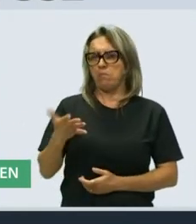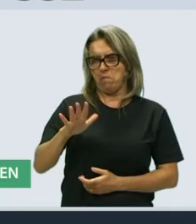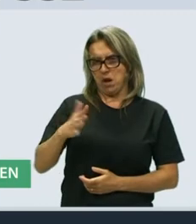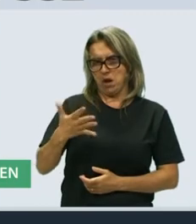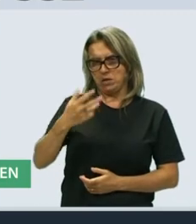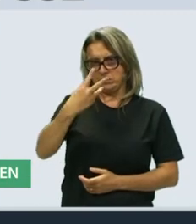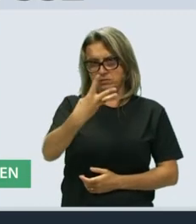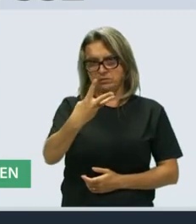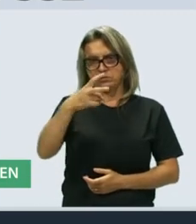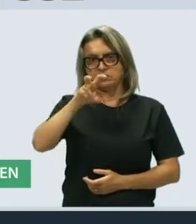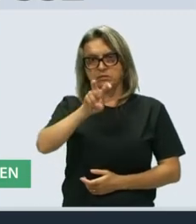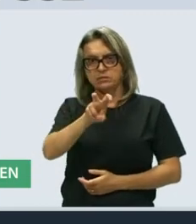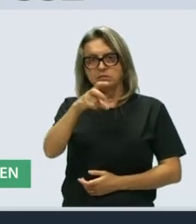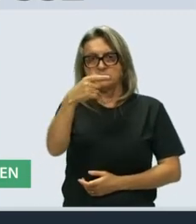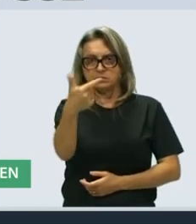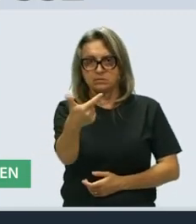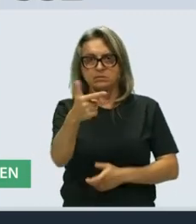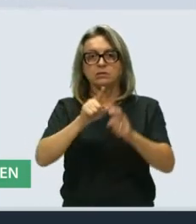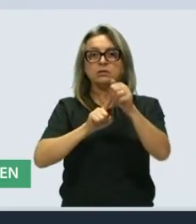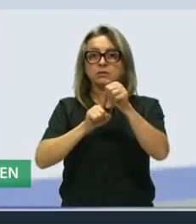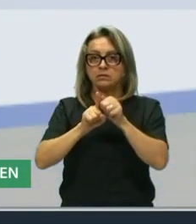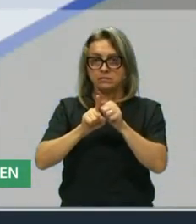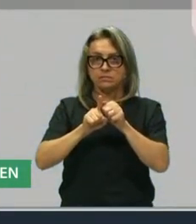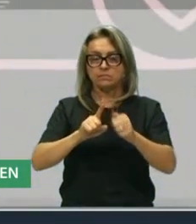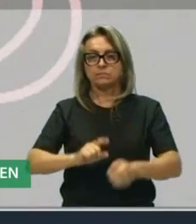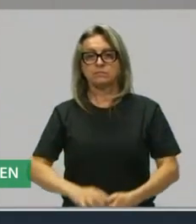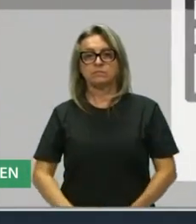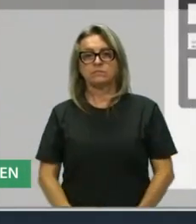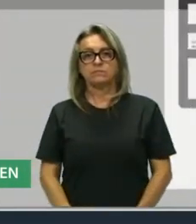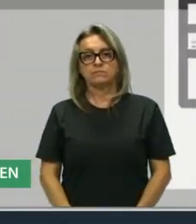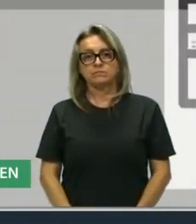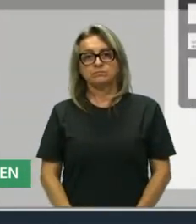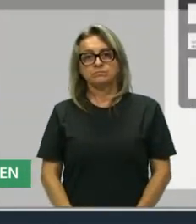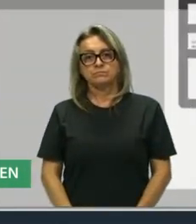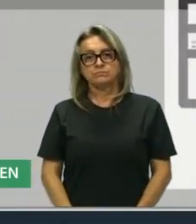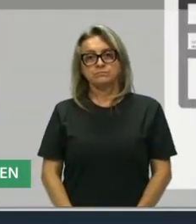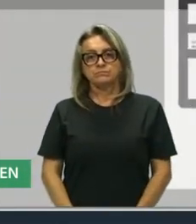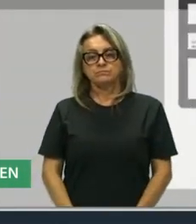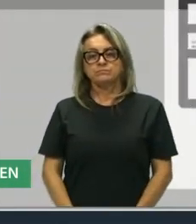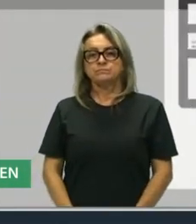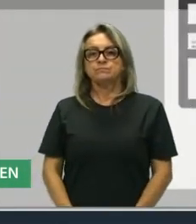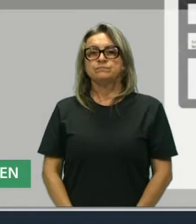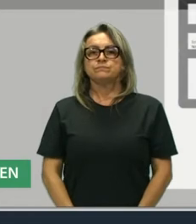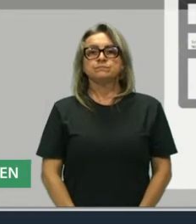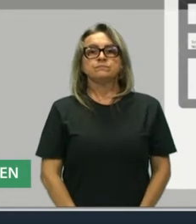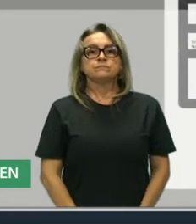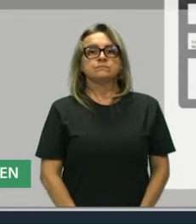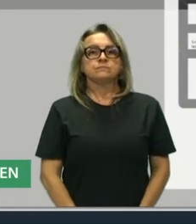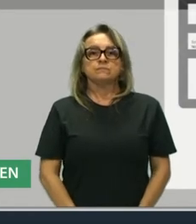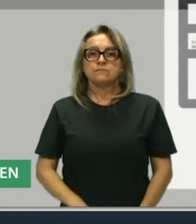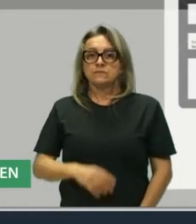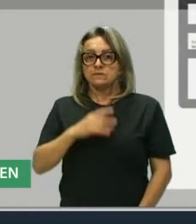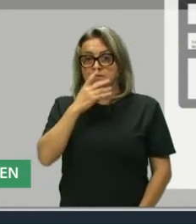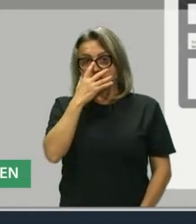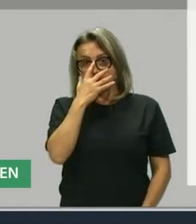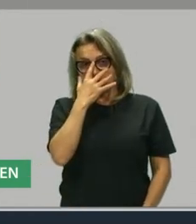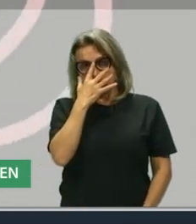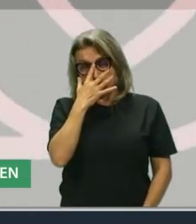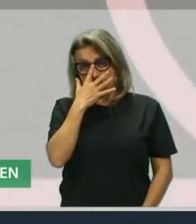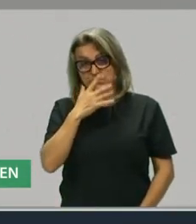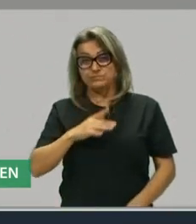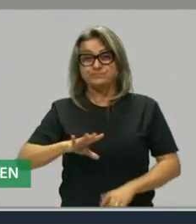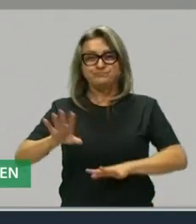352 partos mês. Procedimentos em